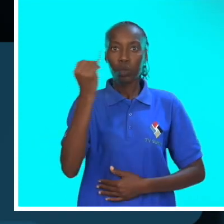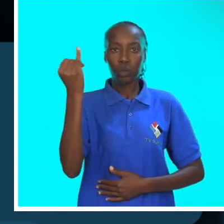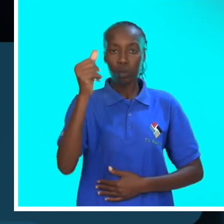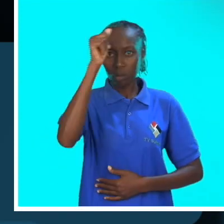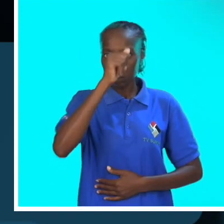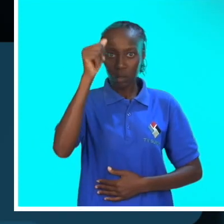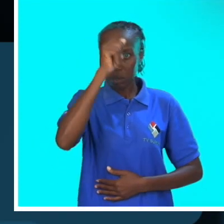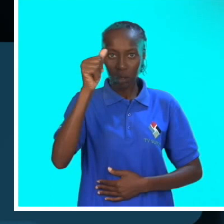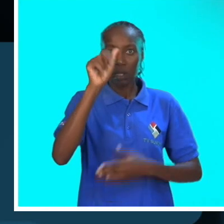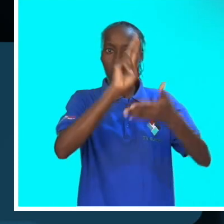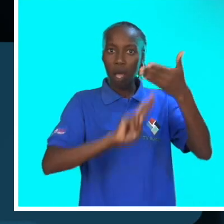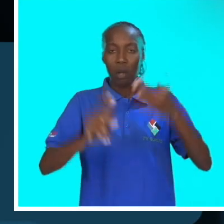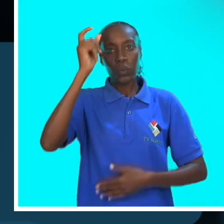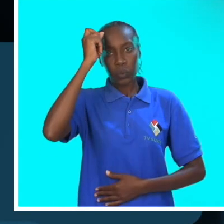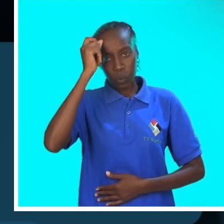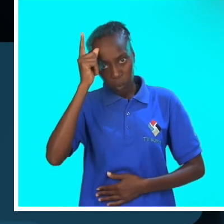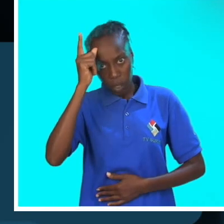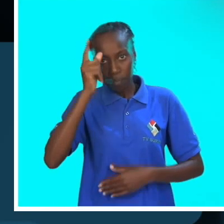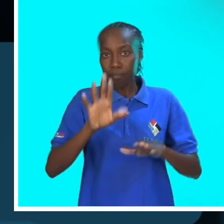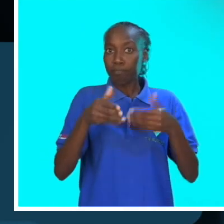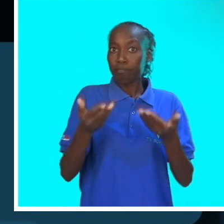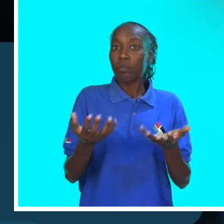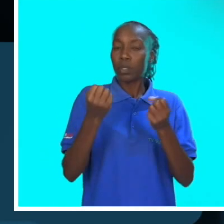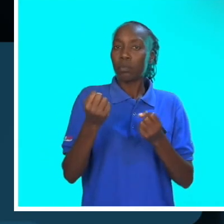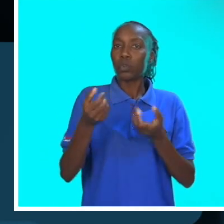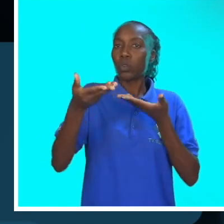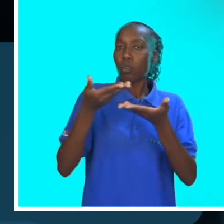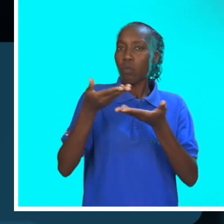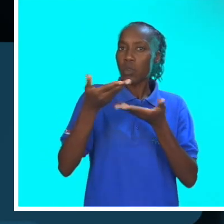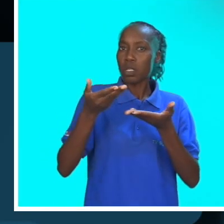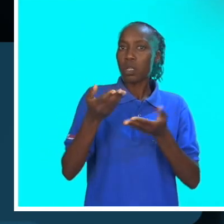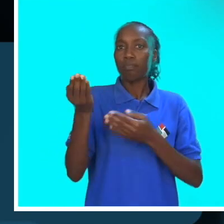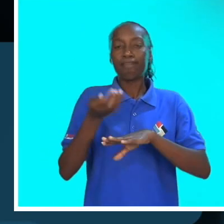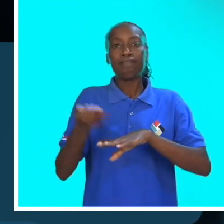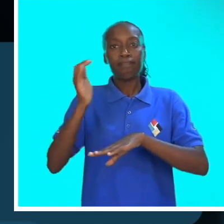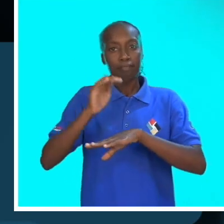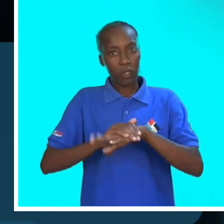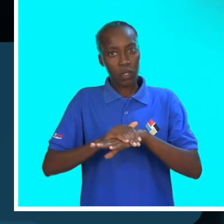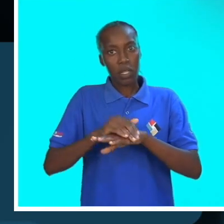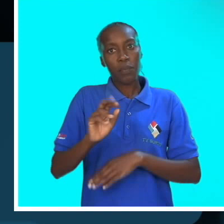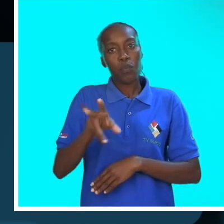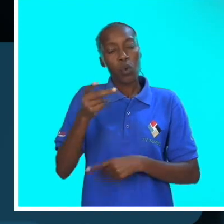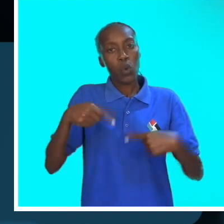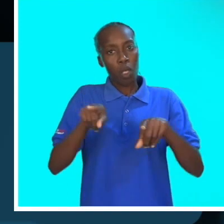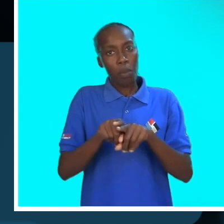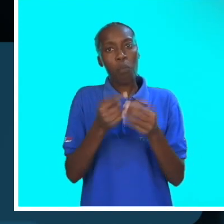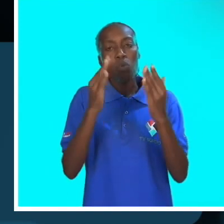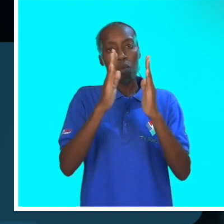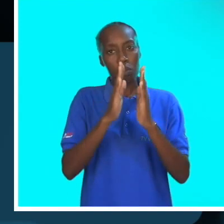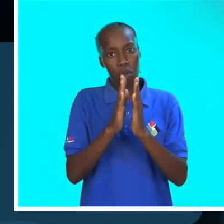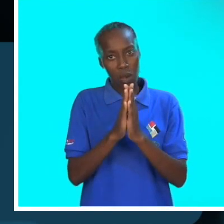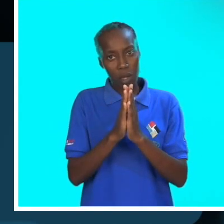do Instituto Superior de Arte e Cultura, onde vamos conversar em torno da sua carreira e não só. De